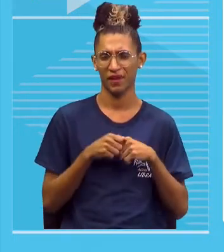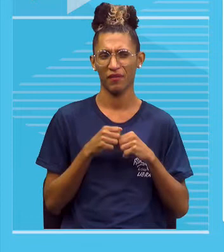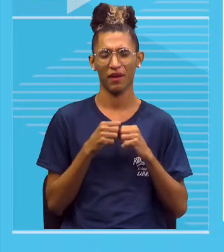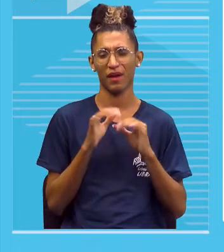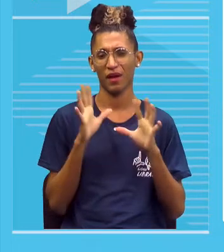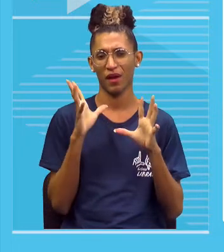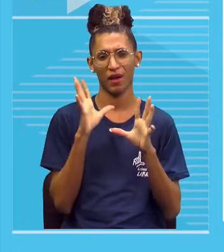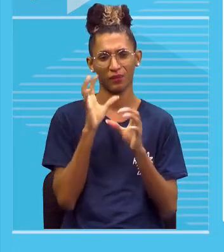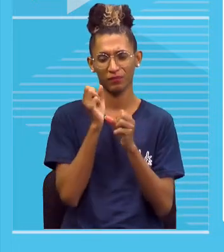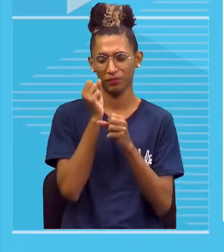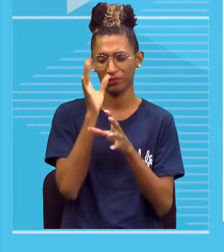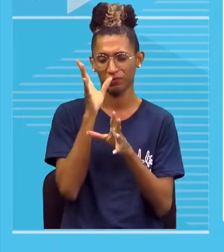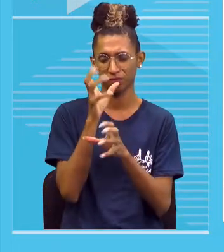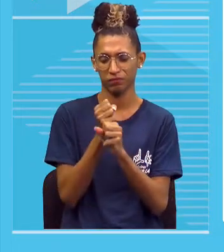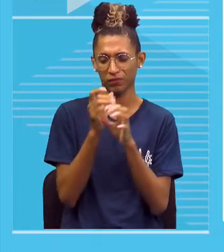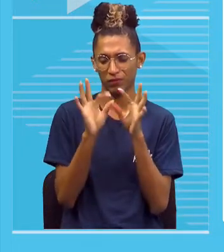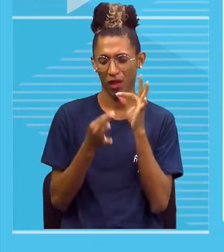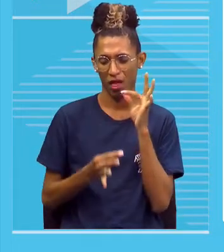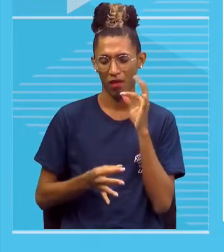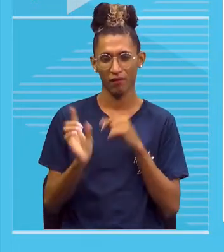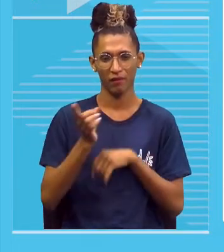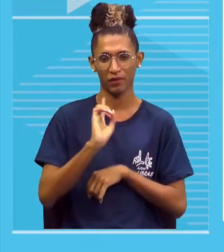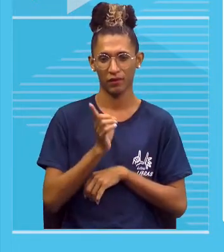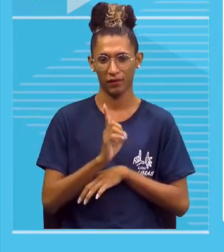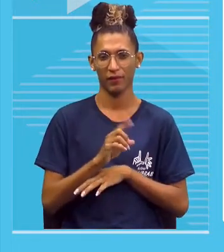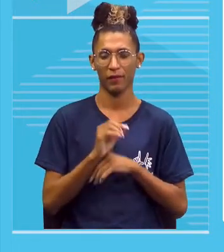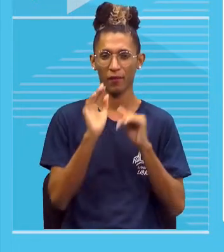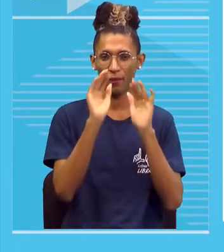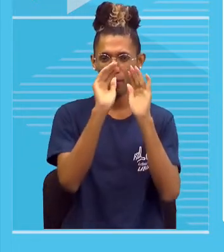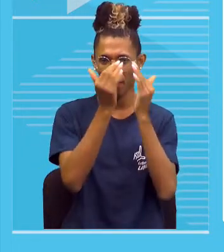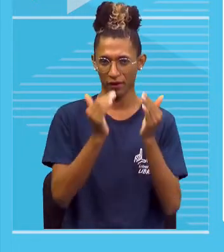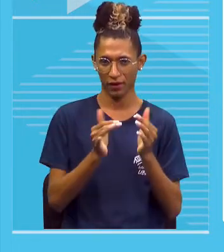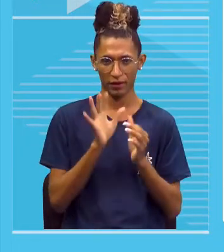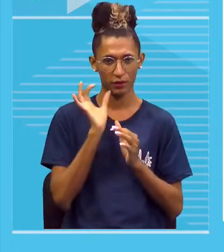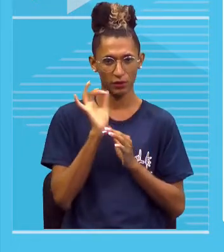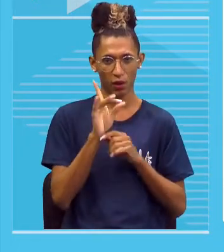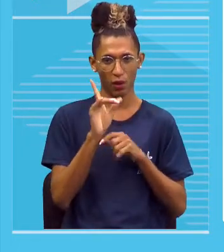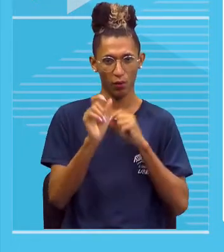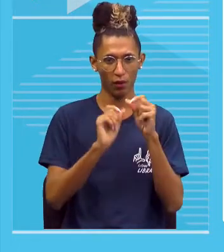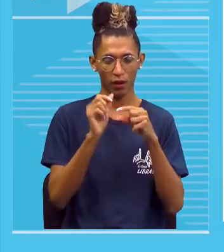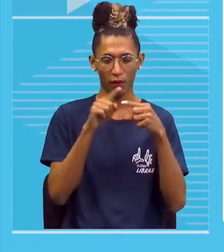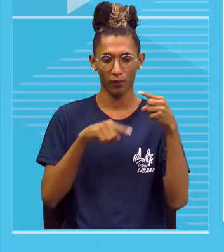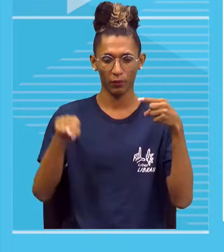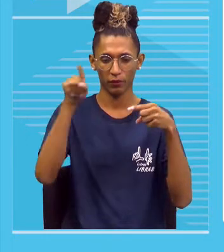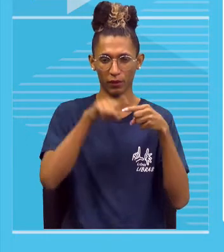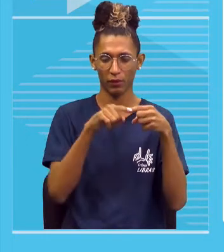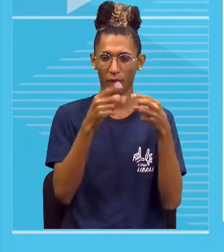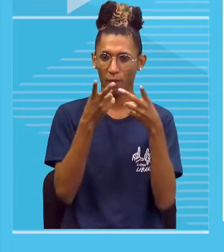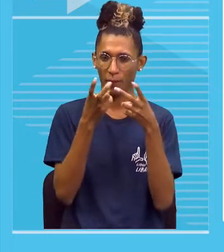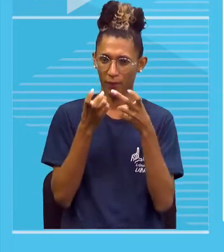toda né aí ó eu só fiz análise em cima do que do ciclo trigonométrico